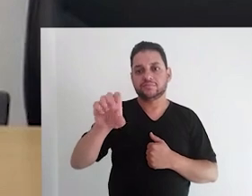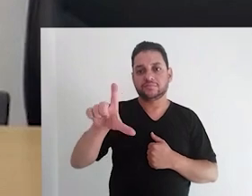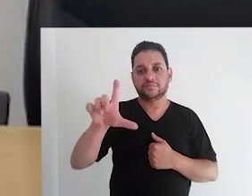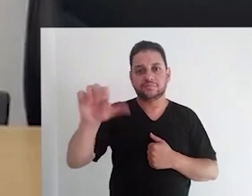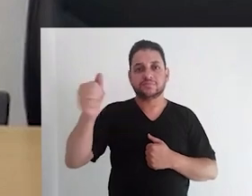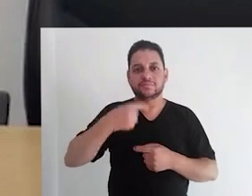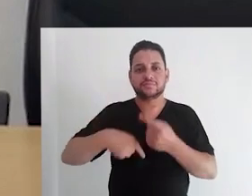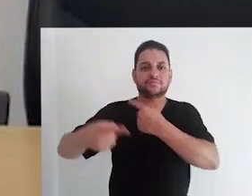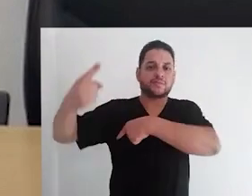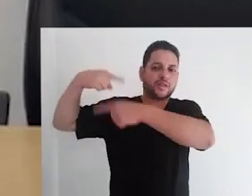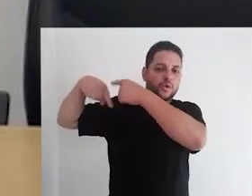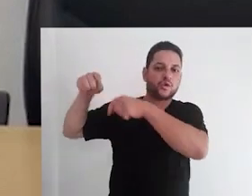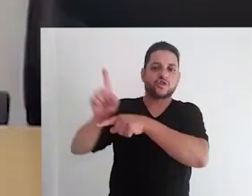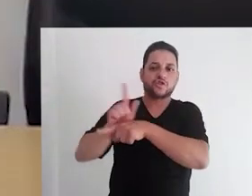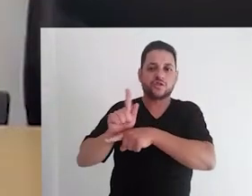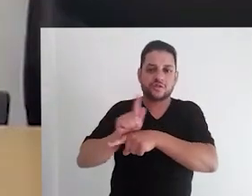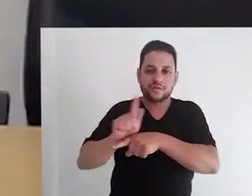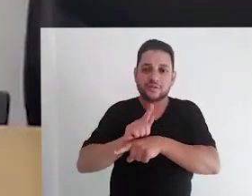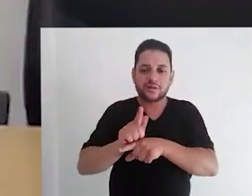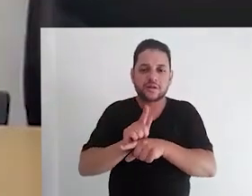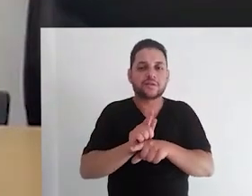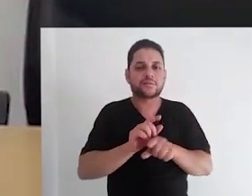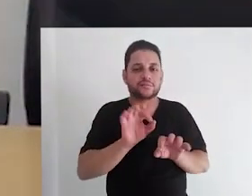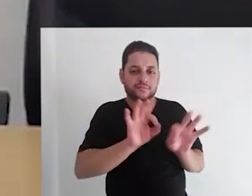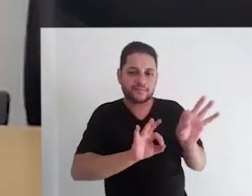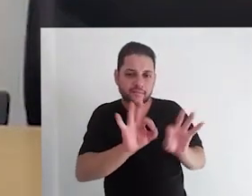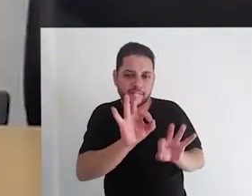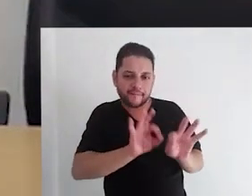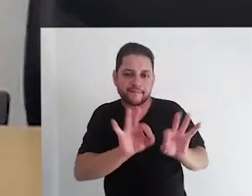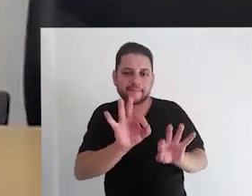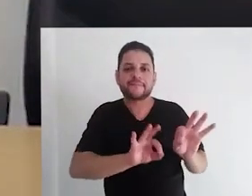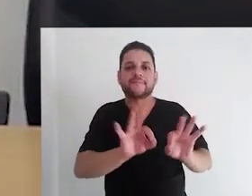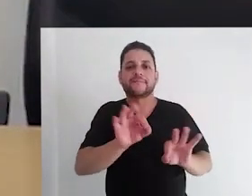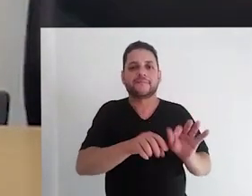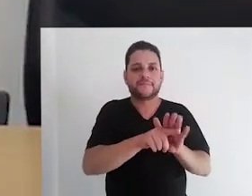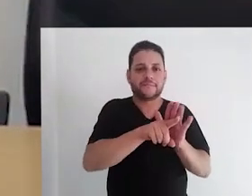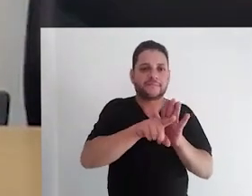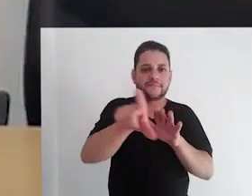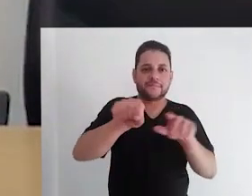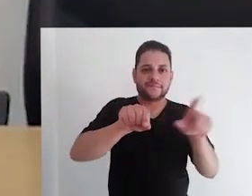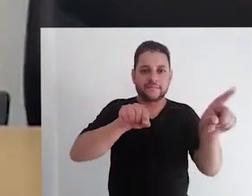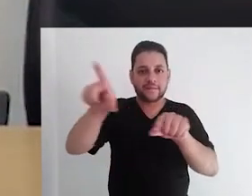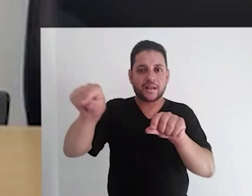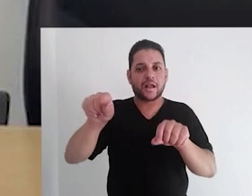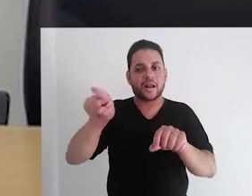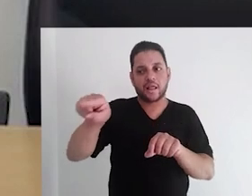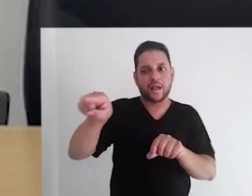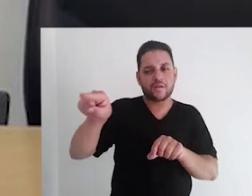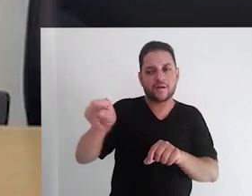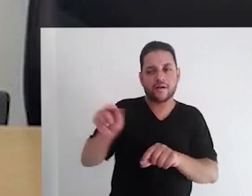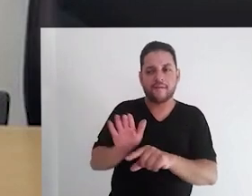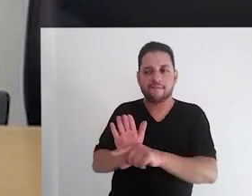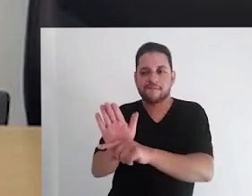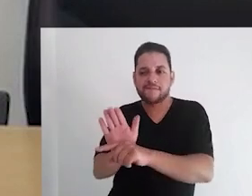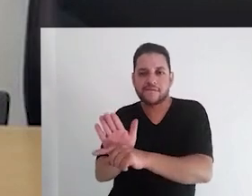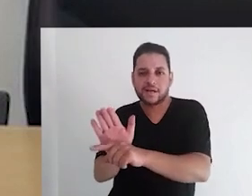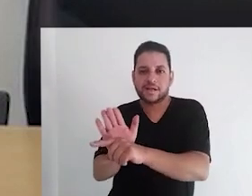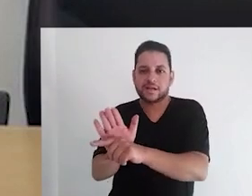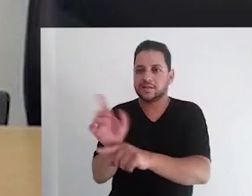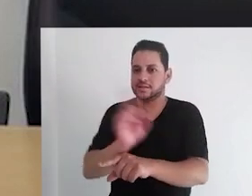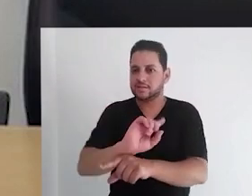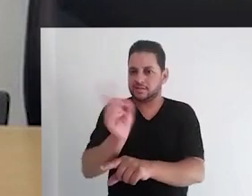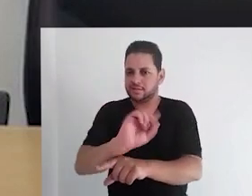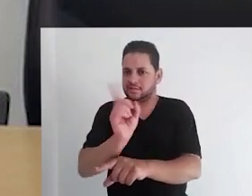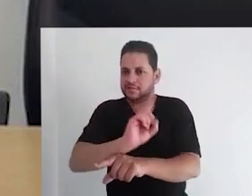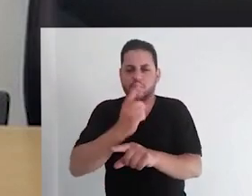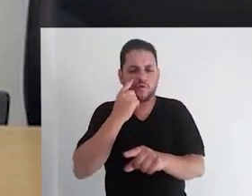muito objetivos para selecionar essas unidades, para não gerar nenhum tipo de favorecimento subjetivo. São critérios como a